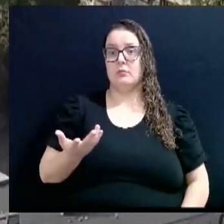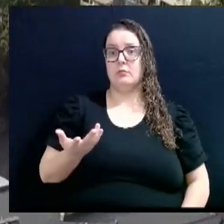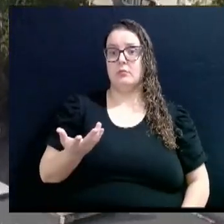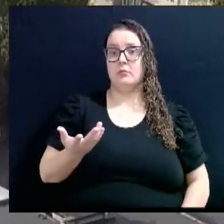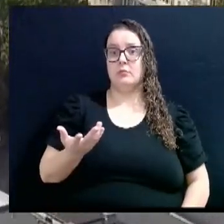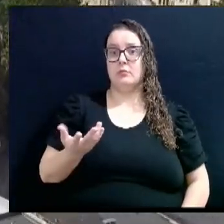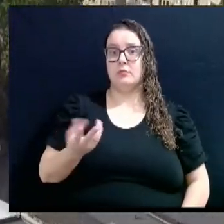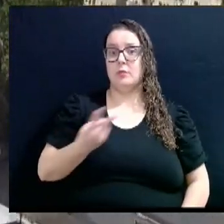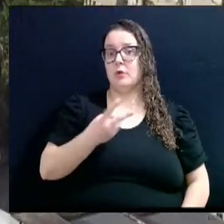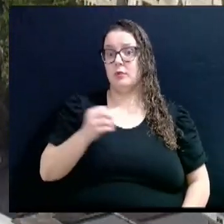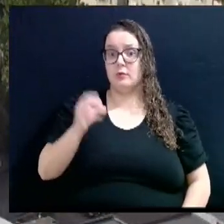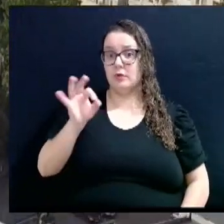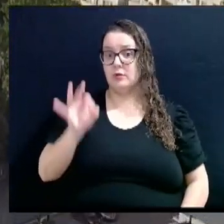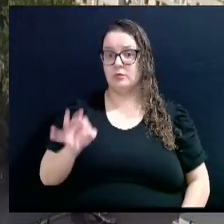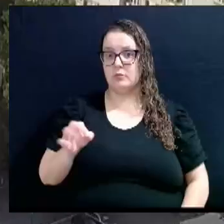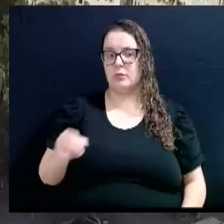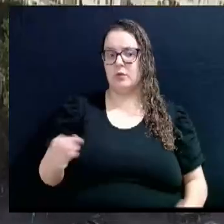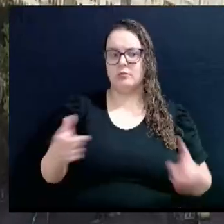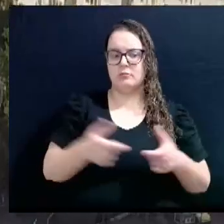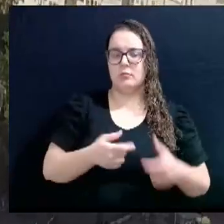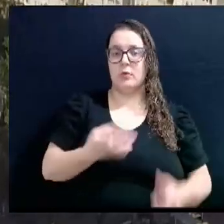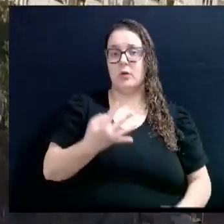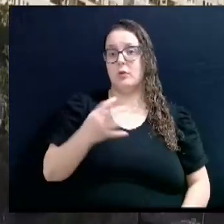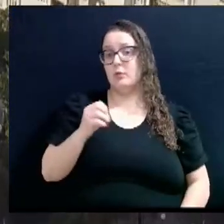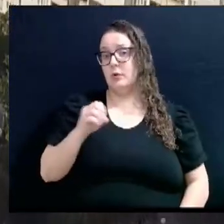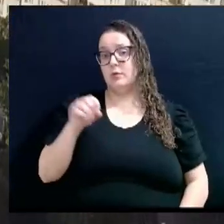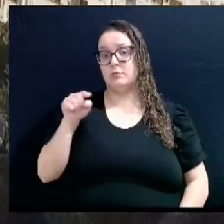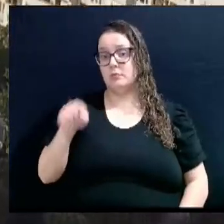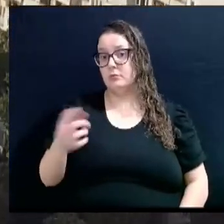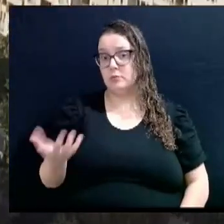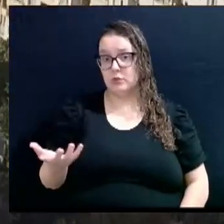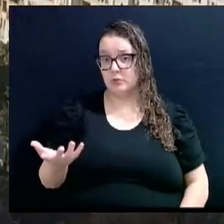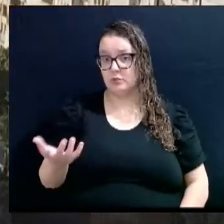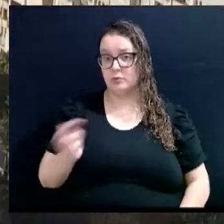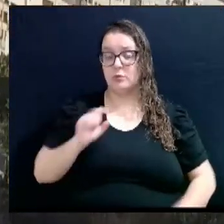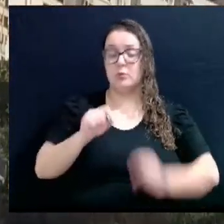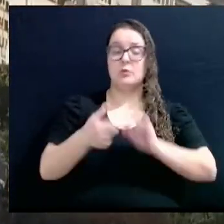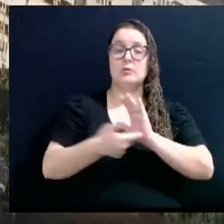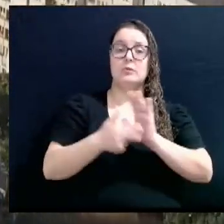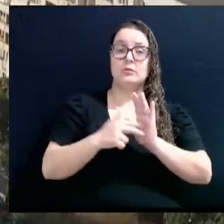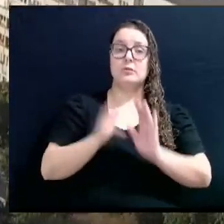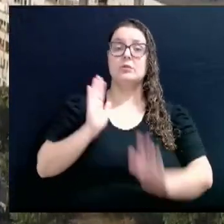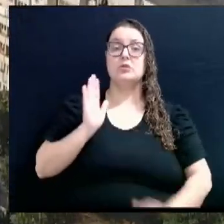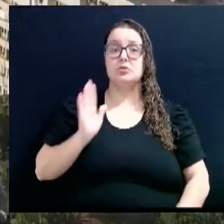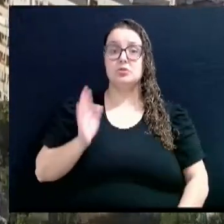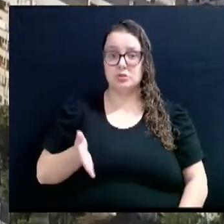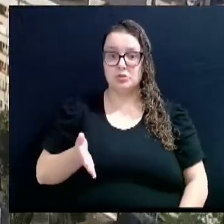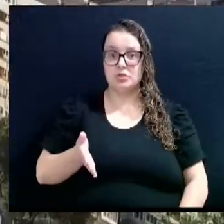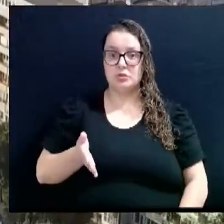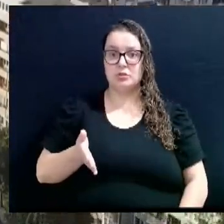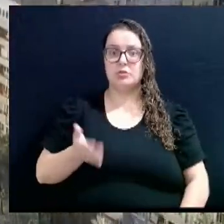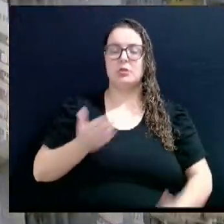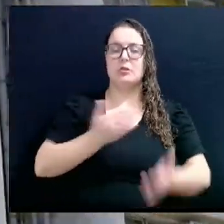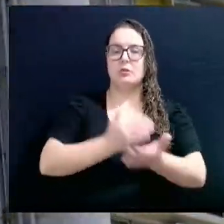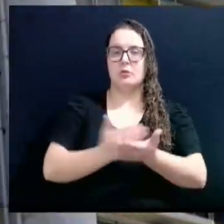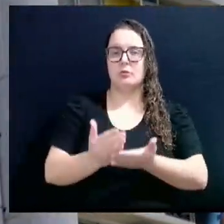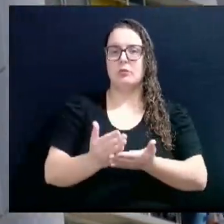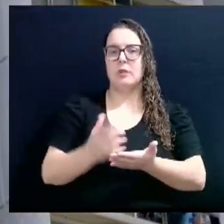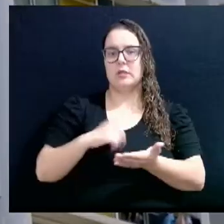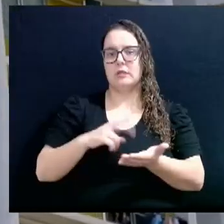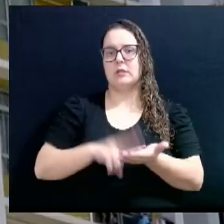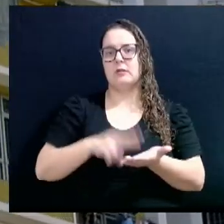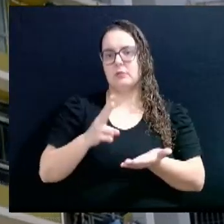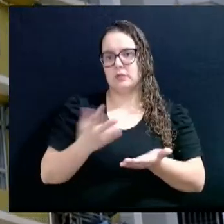20%, ele vai estar custando 400. Ou seja, você já começa ganhando aí 20% do valor,